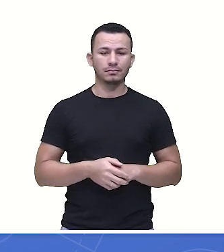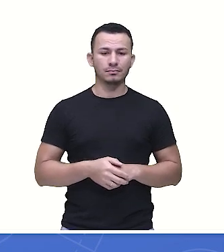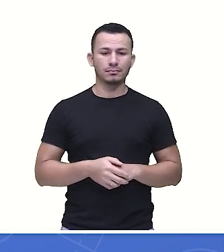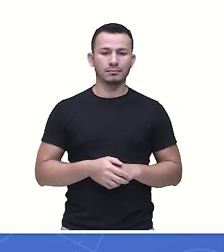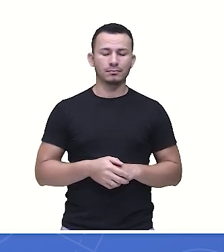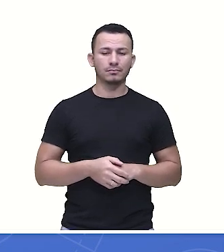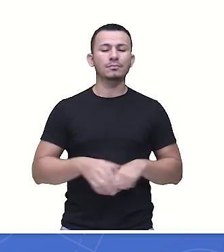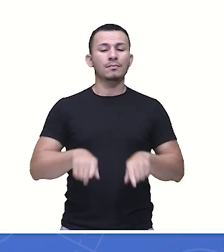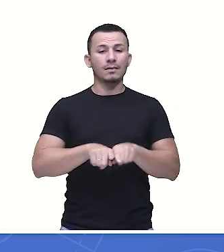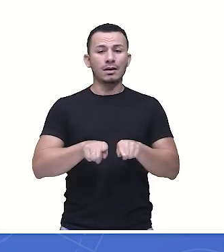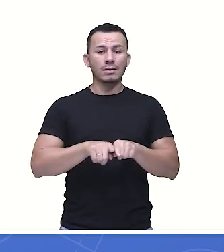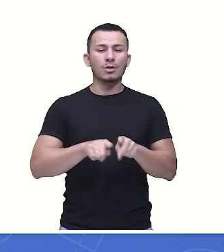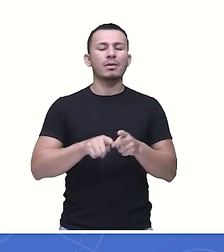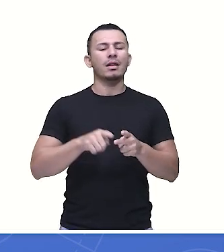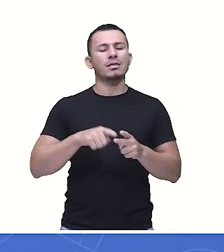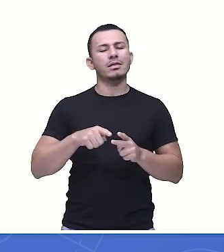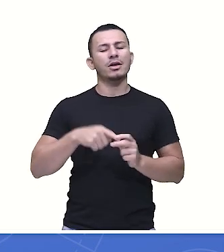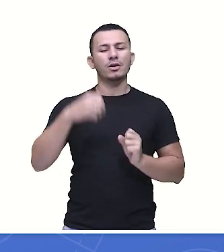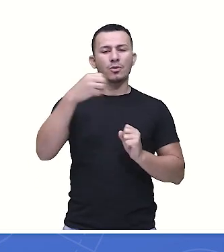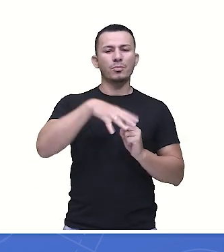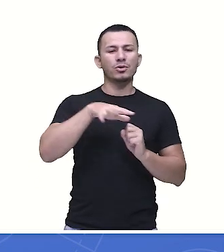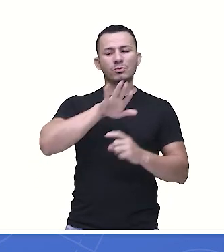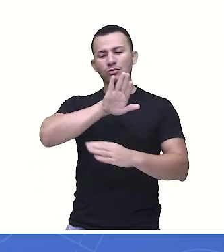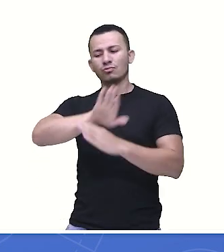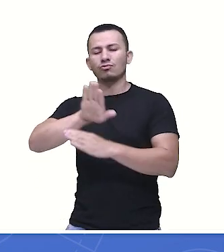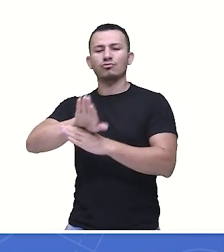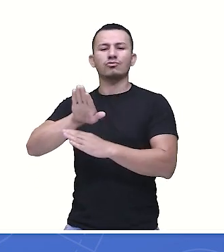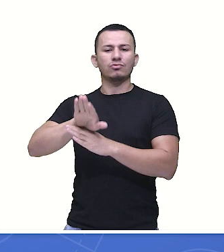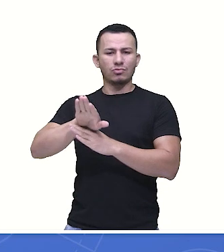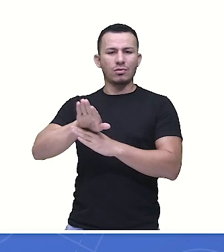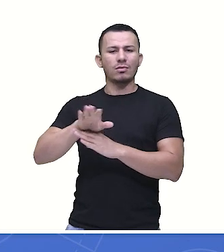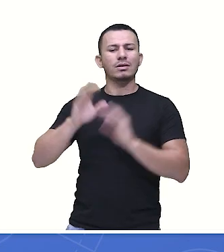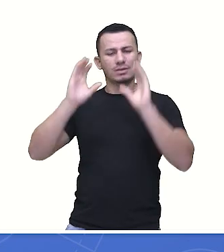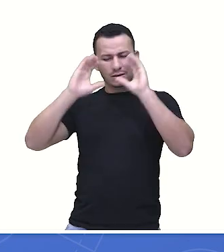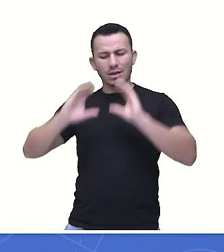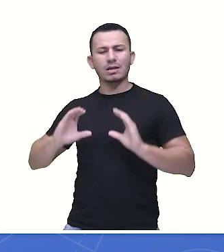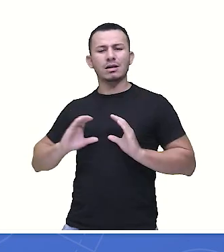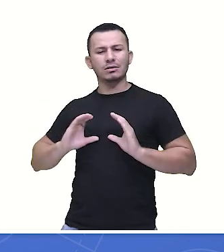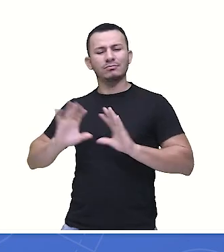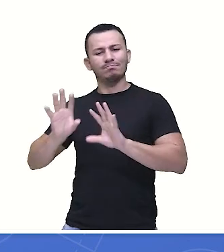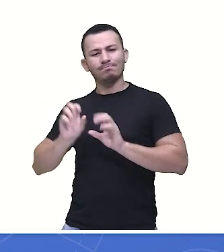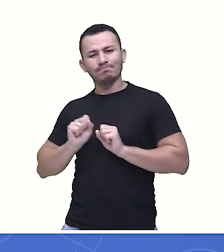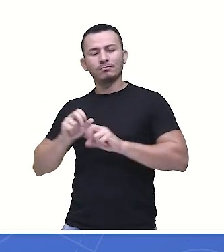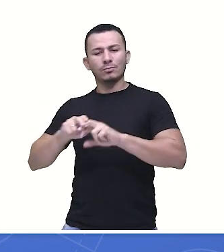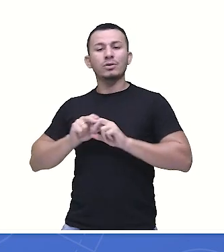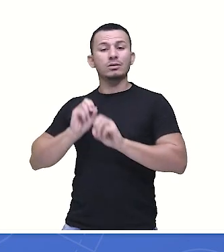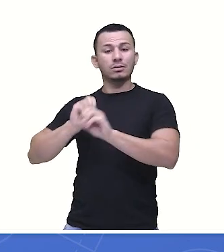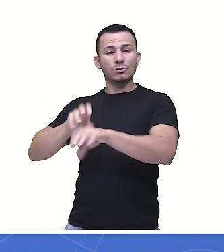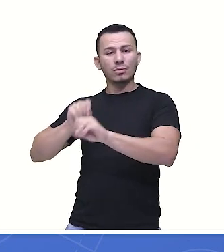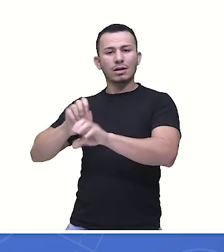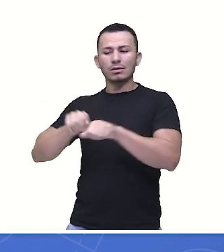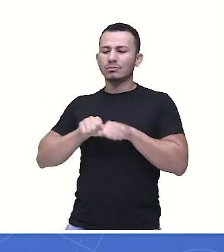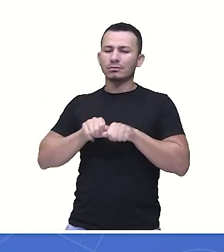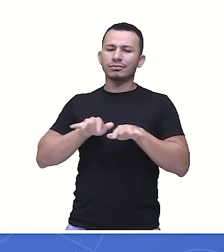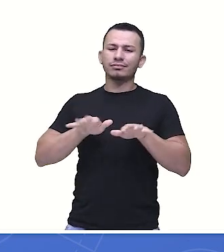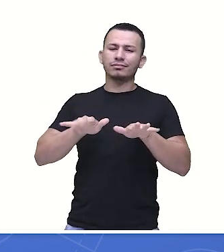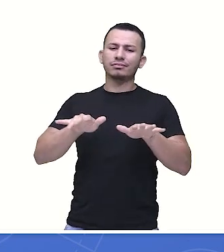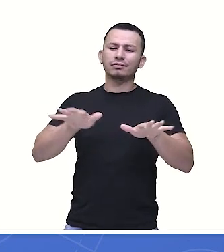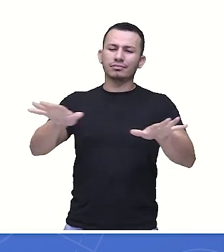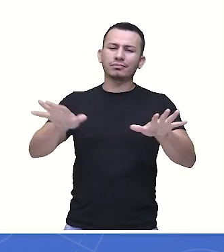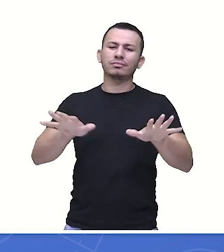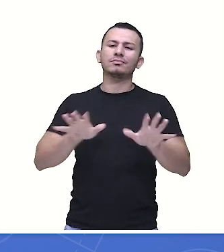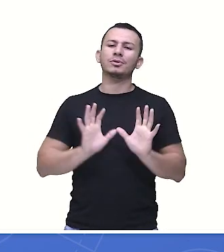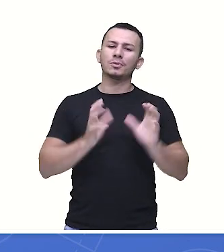de cidadania inspirados pelo iluminismo. Então é isso que faz com que a educação chegue às massas populares, aos